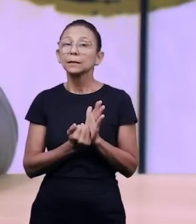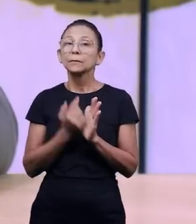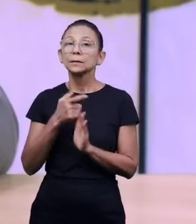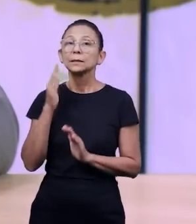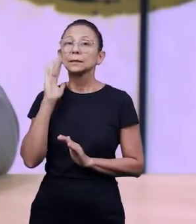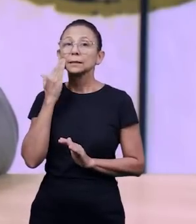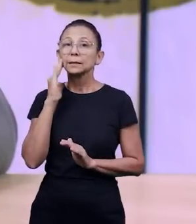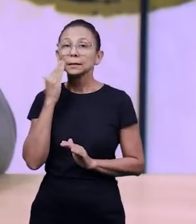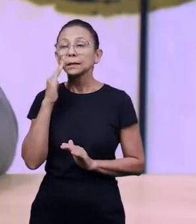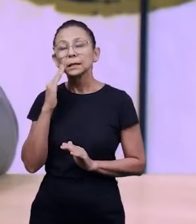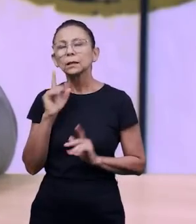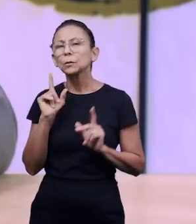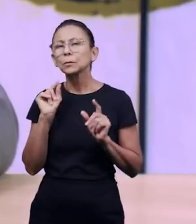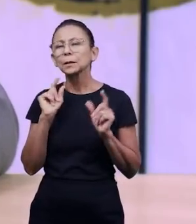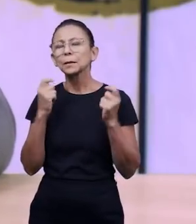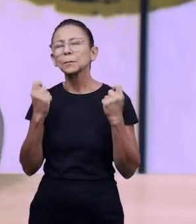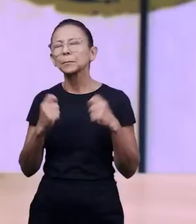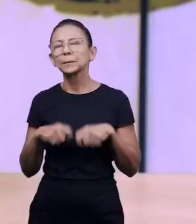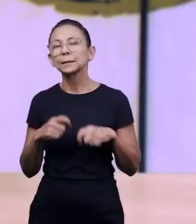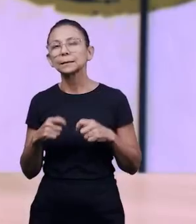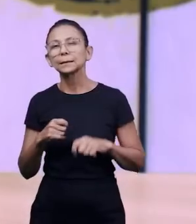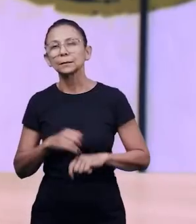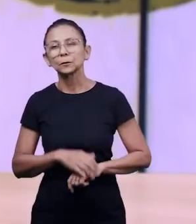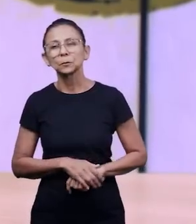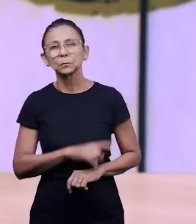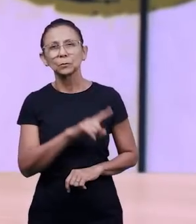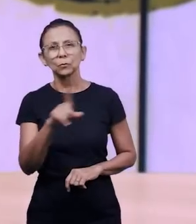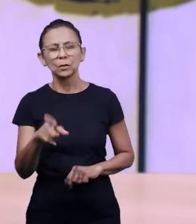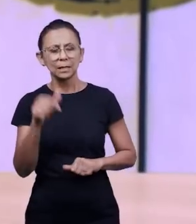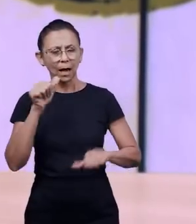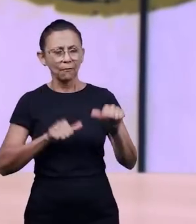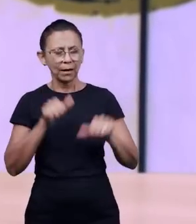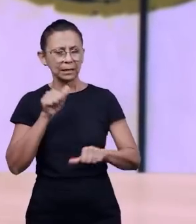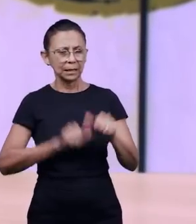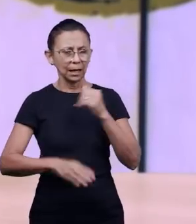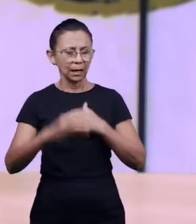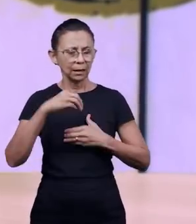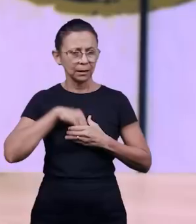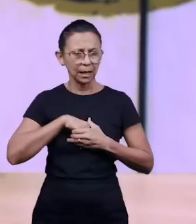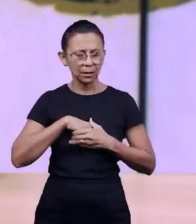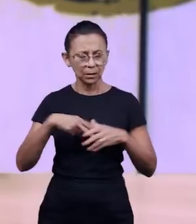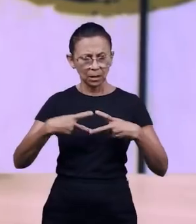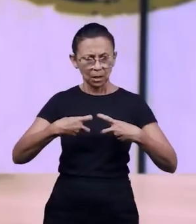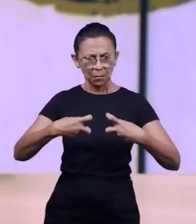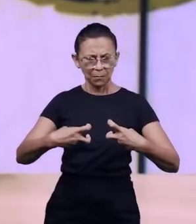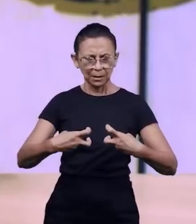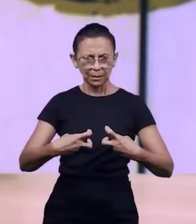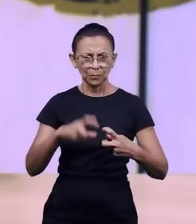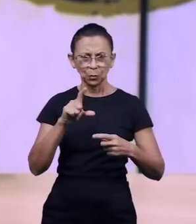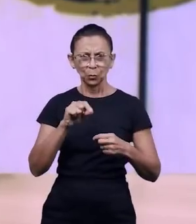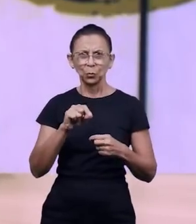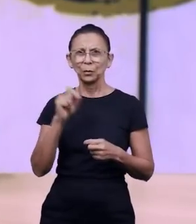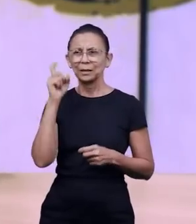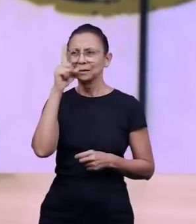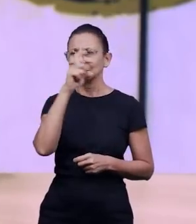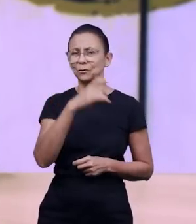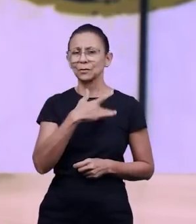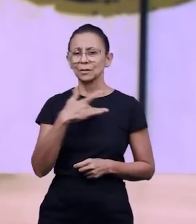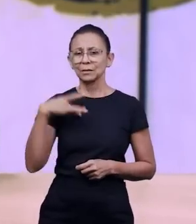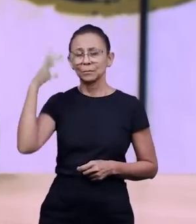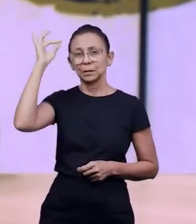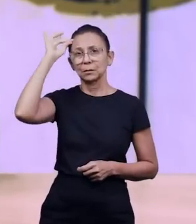uma vez pelo seu tempo. Paz do Senhor. Amém. Bom, a gente está terminando essa edição do programa Conversas Bíblicas numa